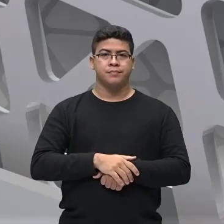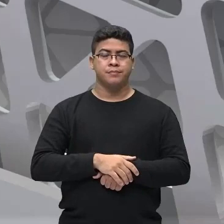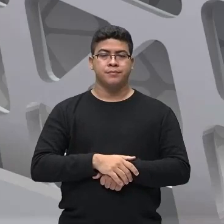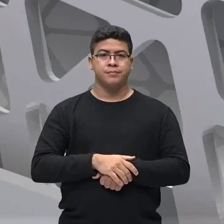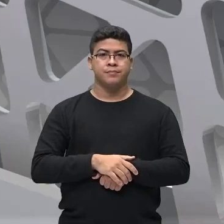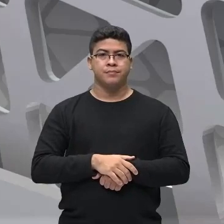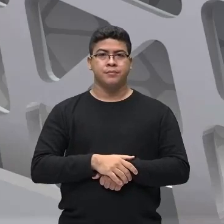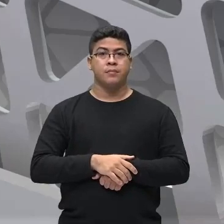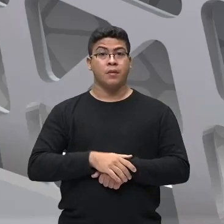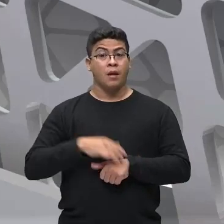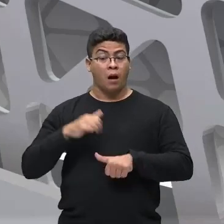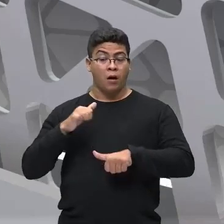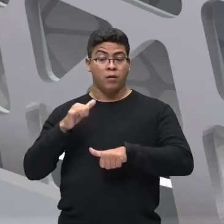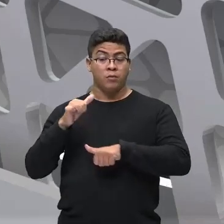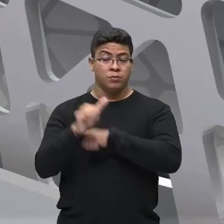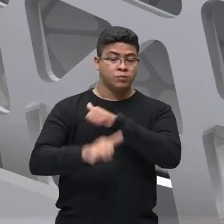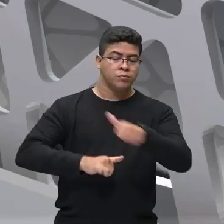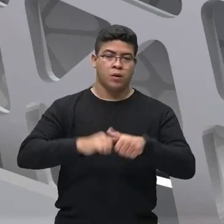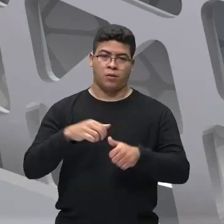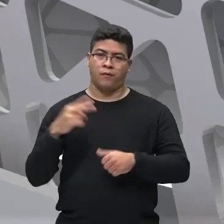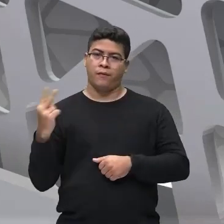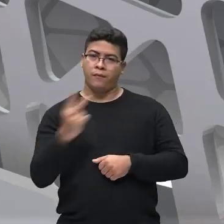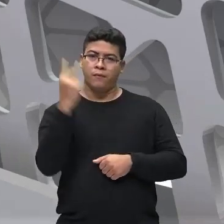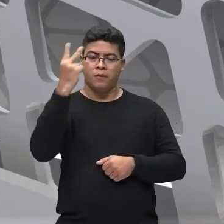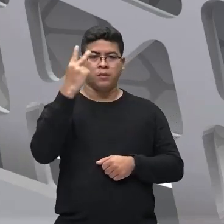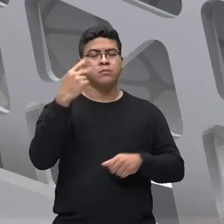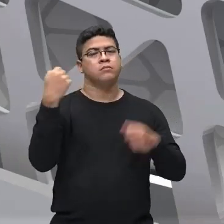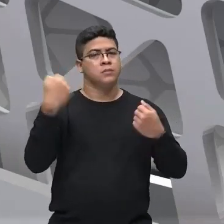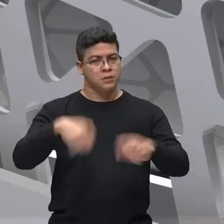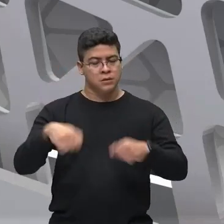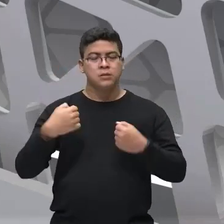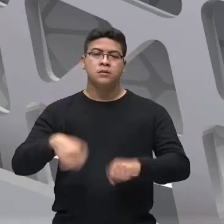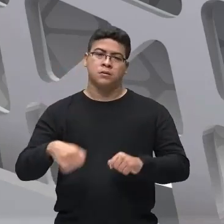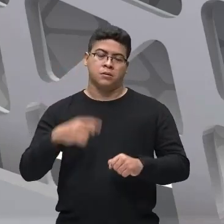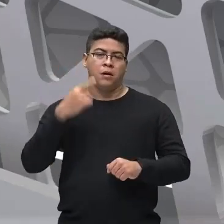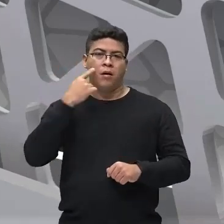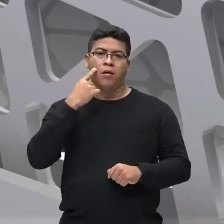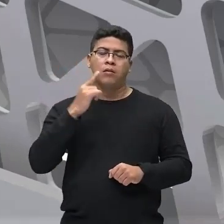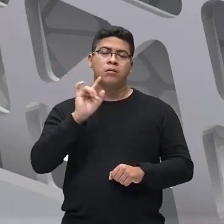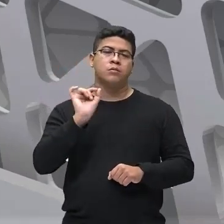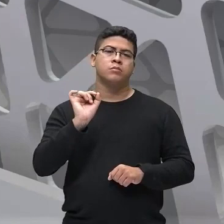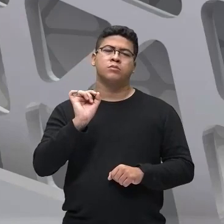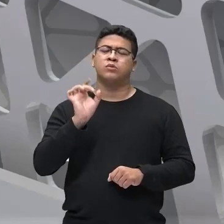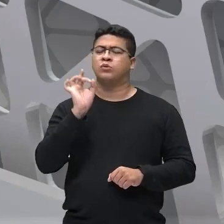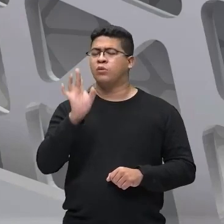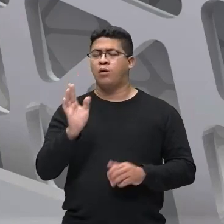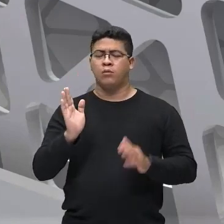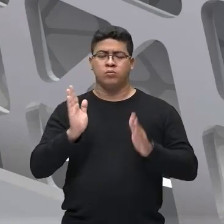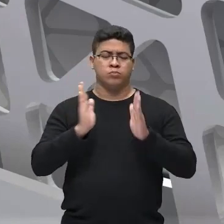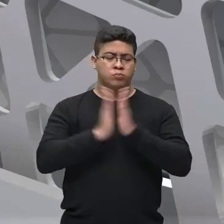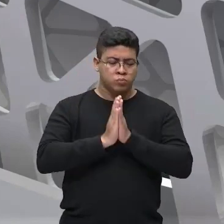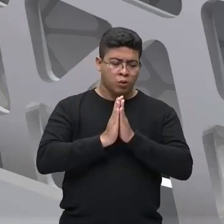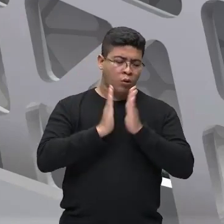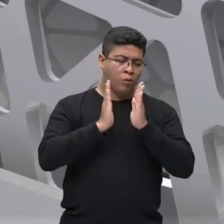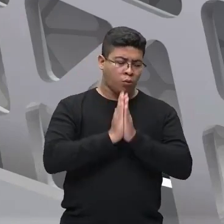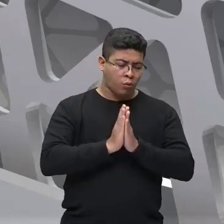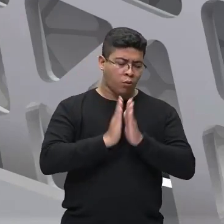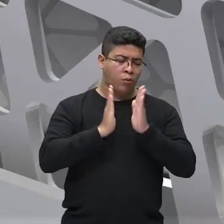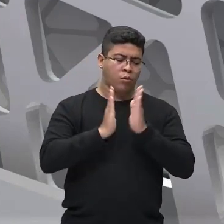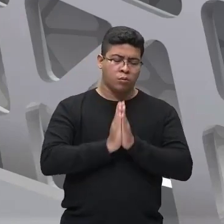que ser vencidas. Então, Mohammed al-Bukai não é alguém que fica só lá na mesquita